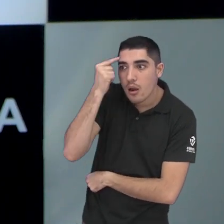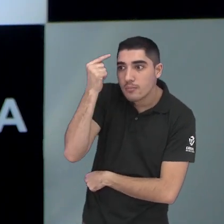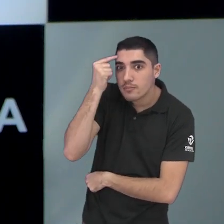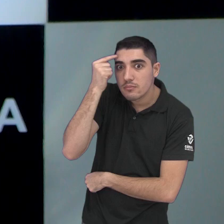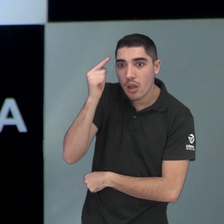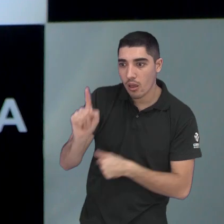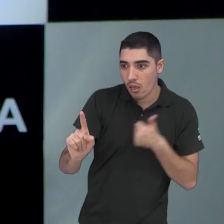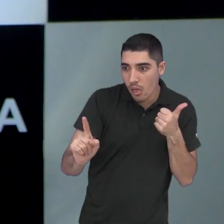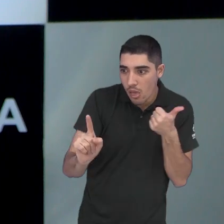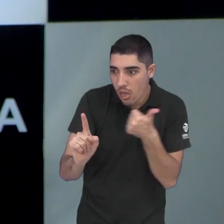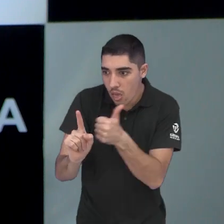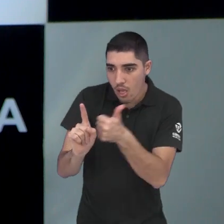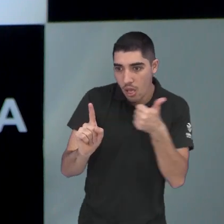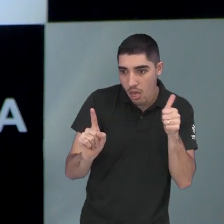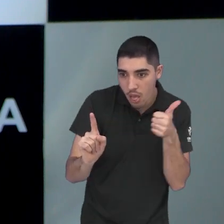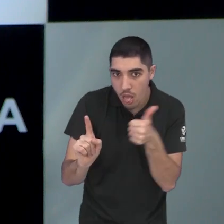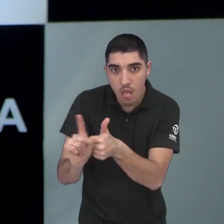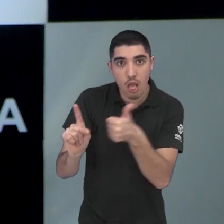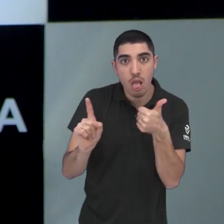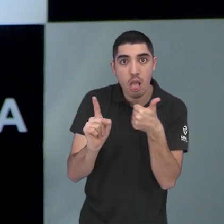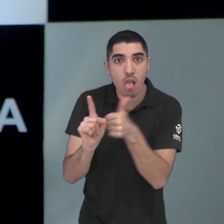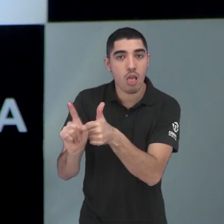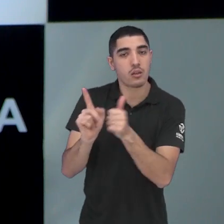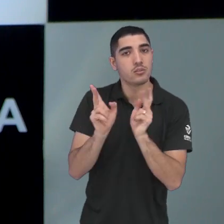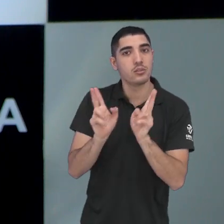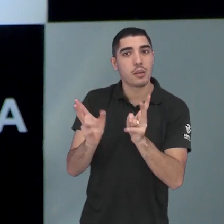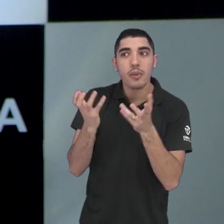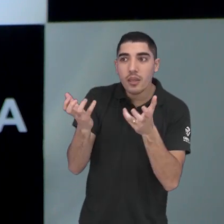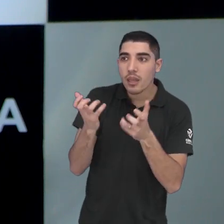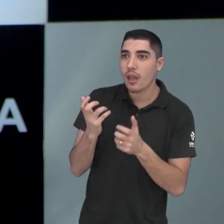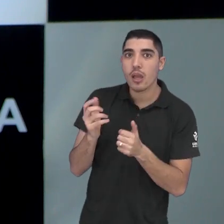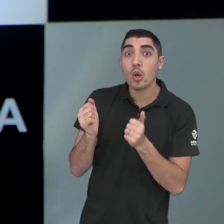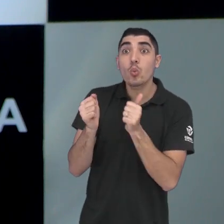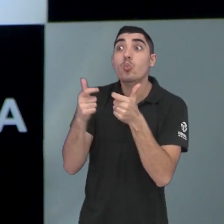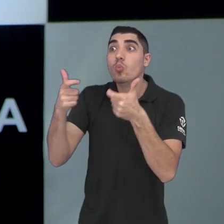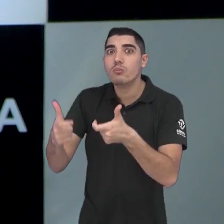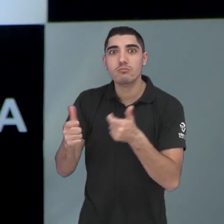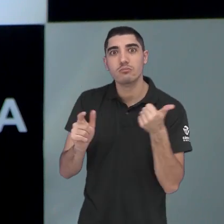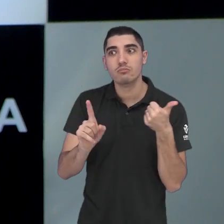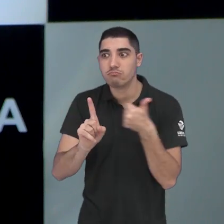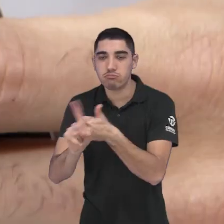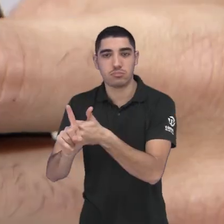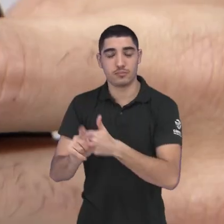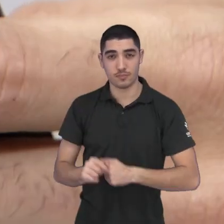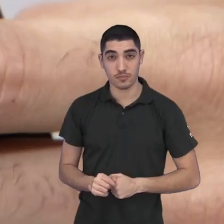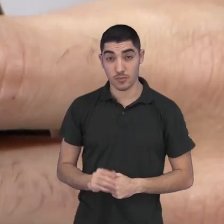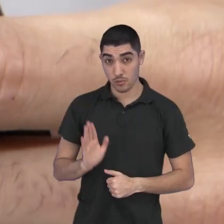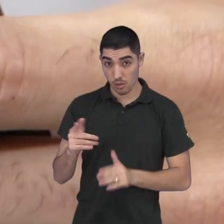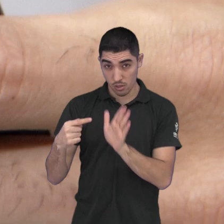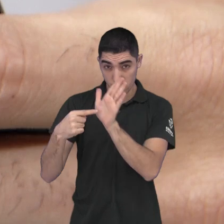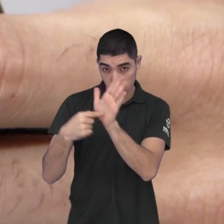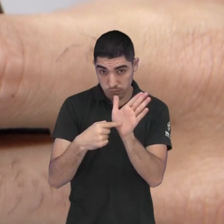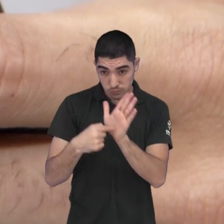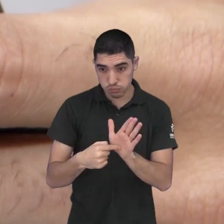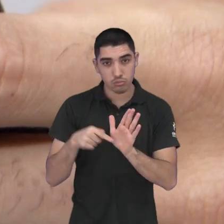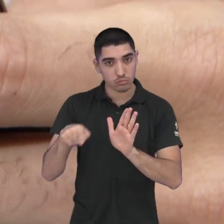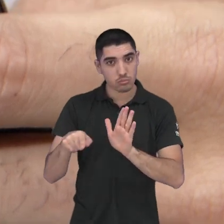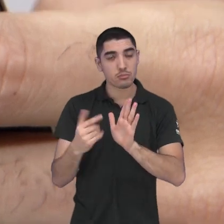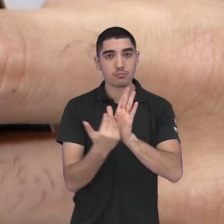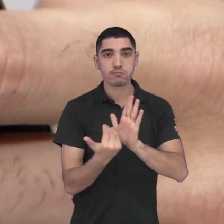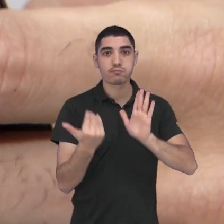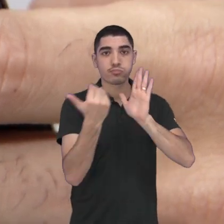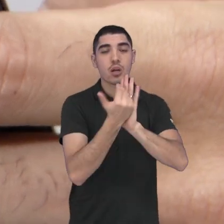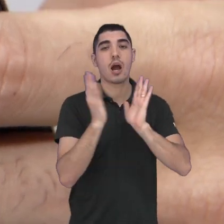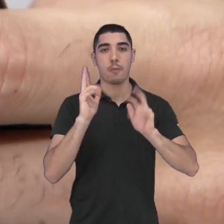uma uma obsessão atrás daquela pessoa ou realmente a perseguir né de forma sistêmica a alta nas denúncias fez com que o